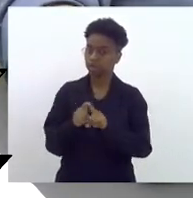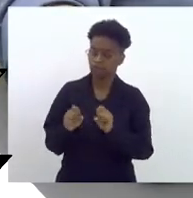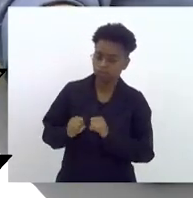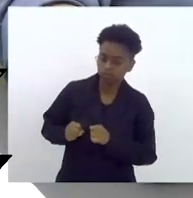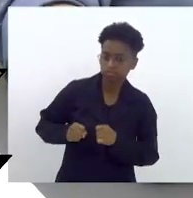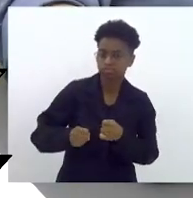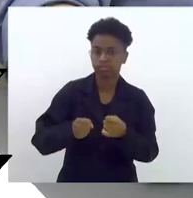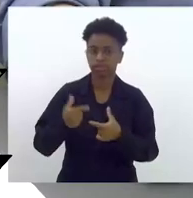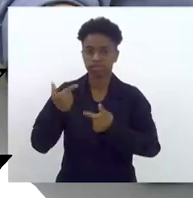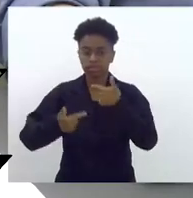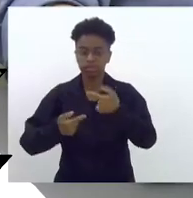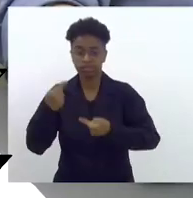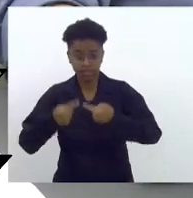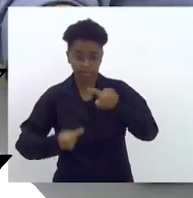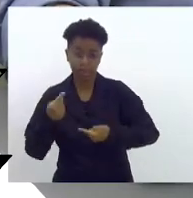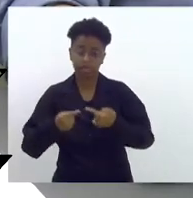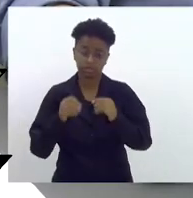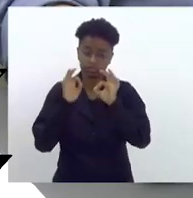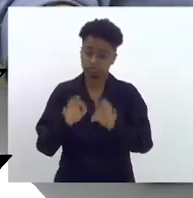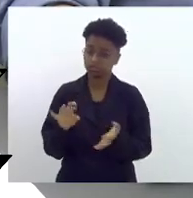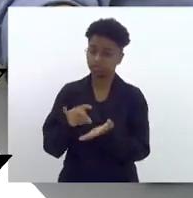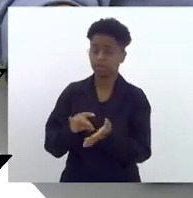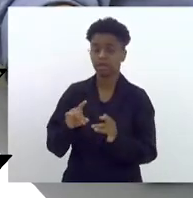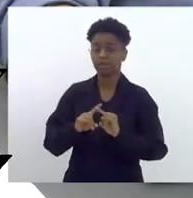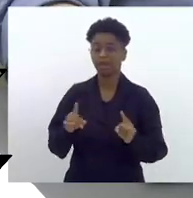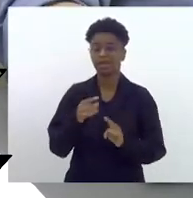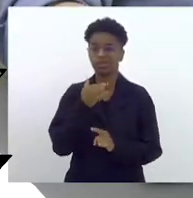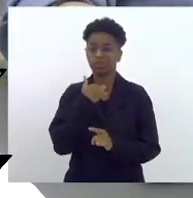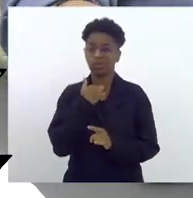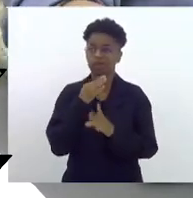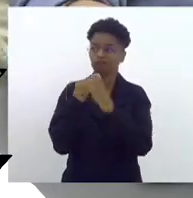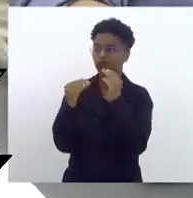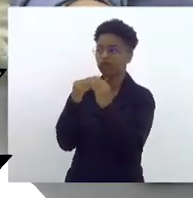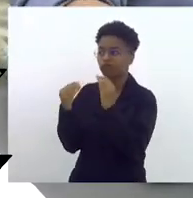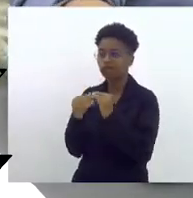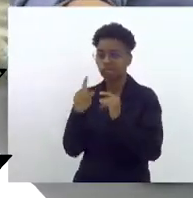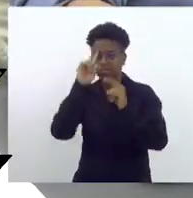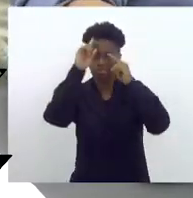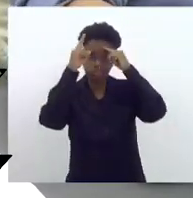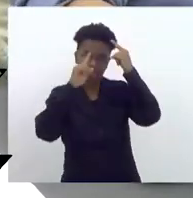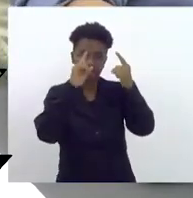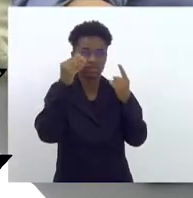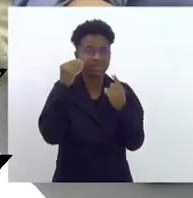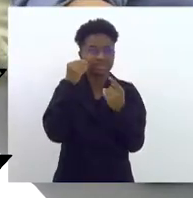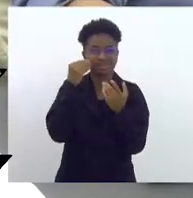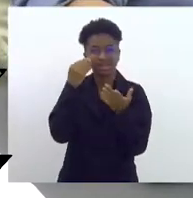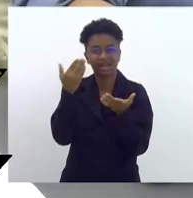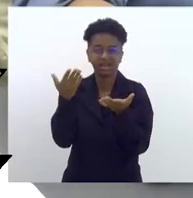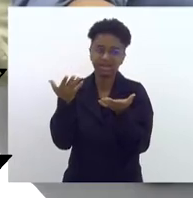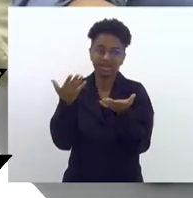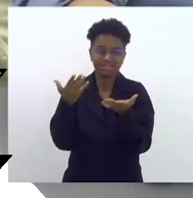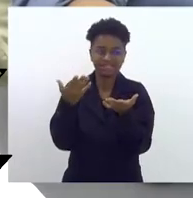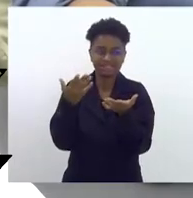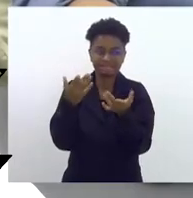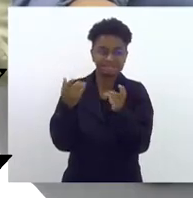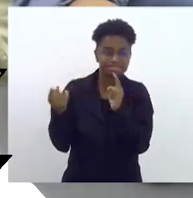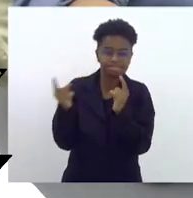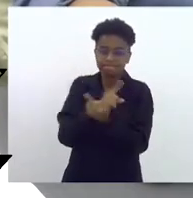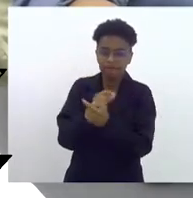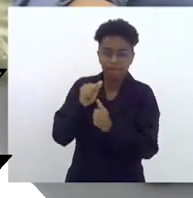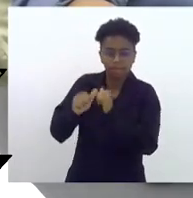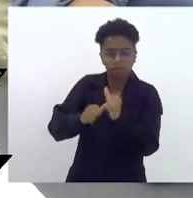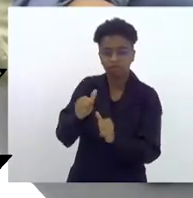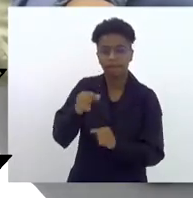um debate que é real e do qual não se pode fugir mas não com aquela ideia tipo assim ditado a raça de mudar a política